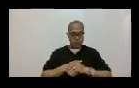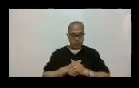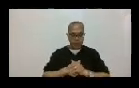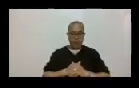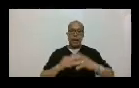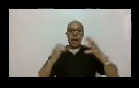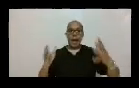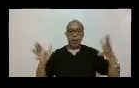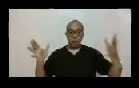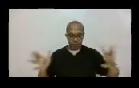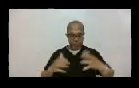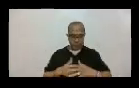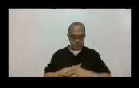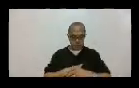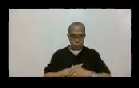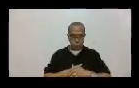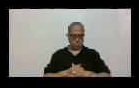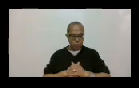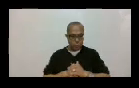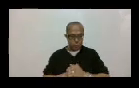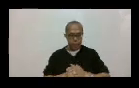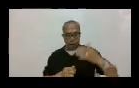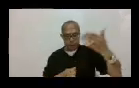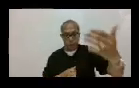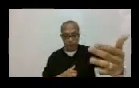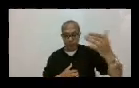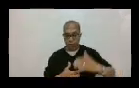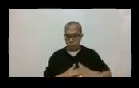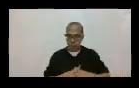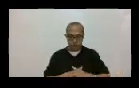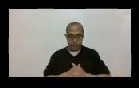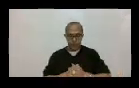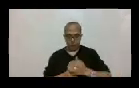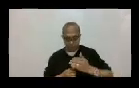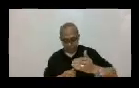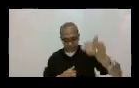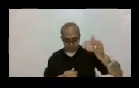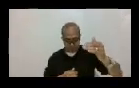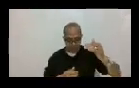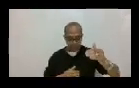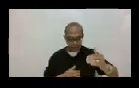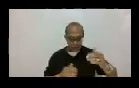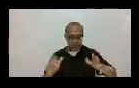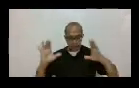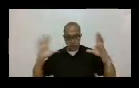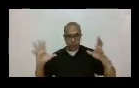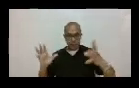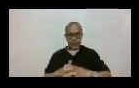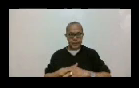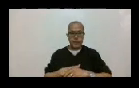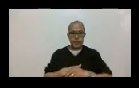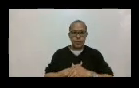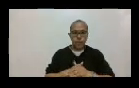humanos nós vamos discutir a urbanização junto com o senhor então acompanhe comigo da dessa breve